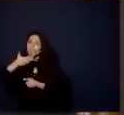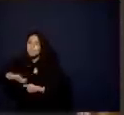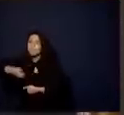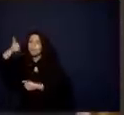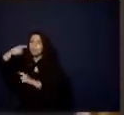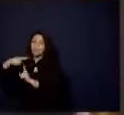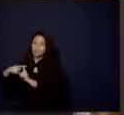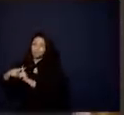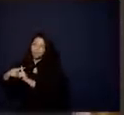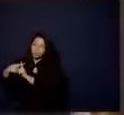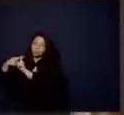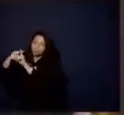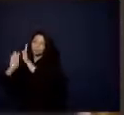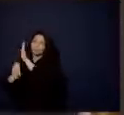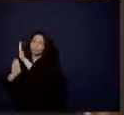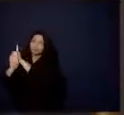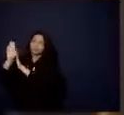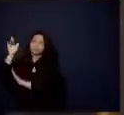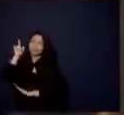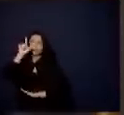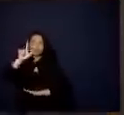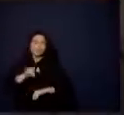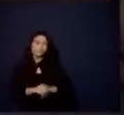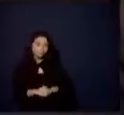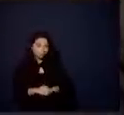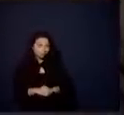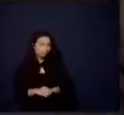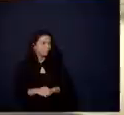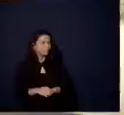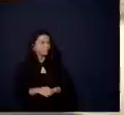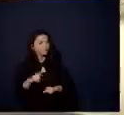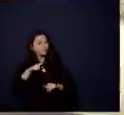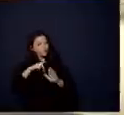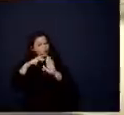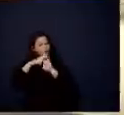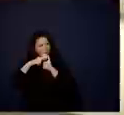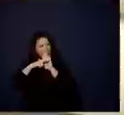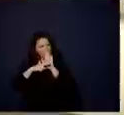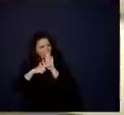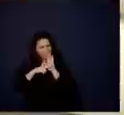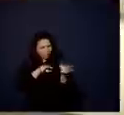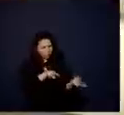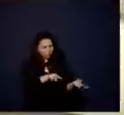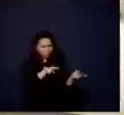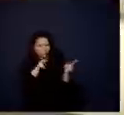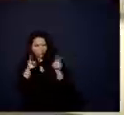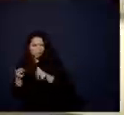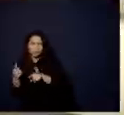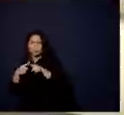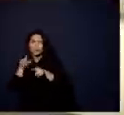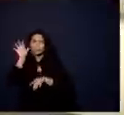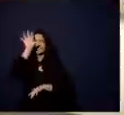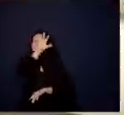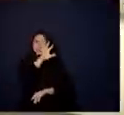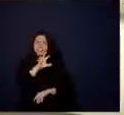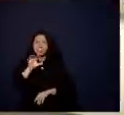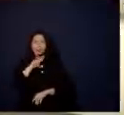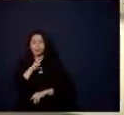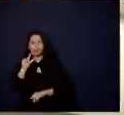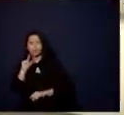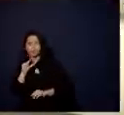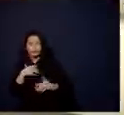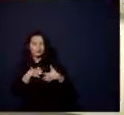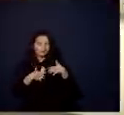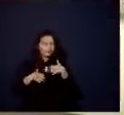positivo sobre sobre o crescimento tem alguma regra de transição porque quando a gente conversa com estados e municípios alguns ficam com um pouco de